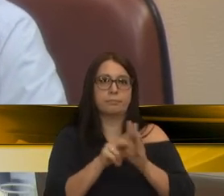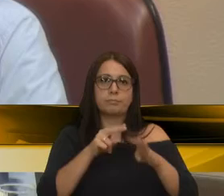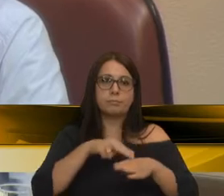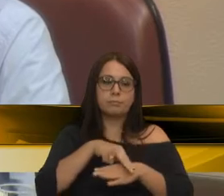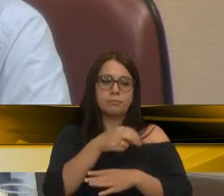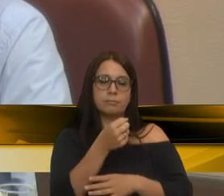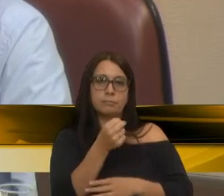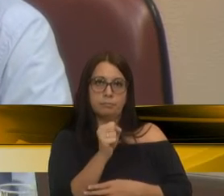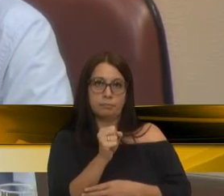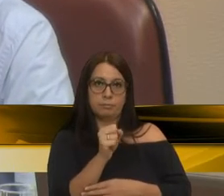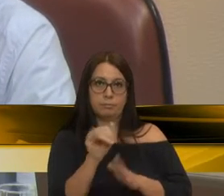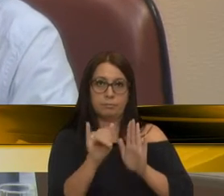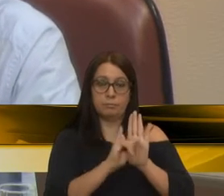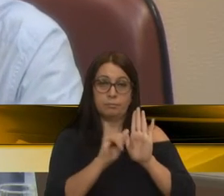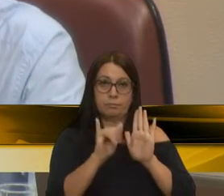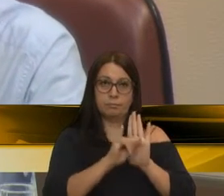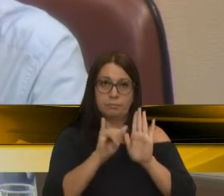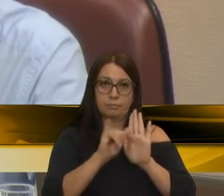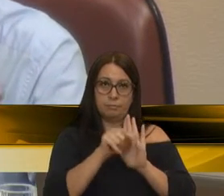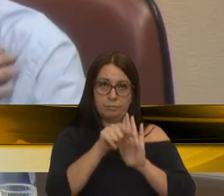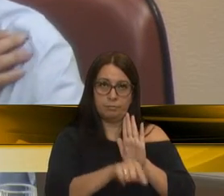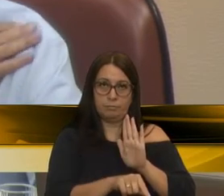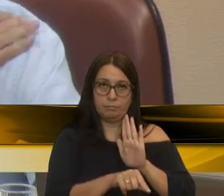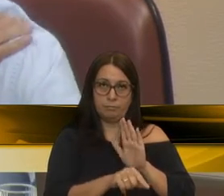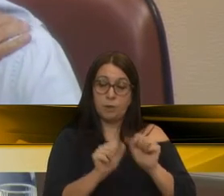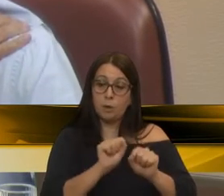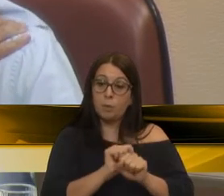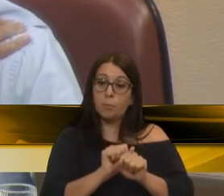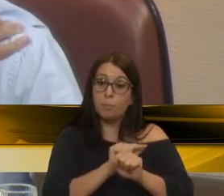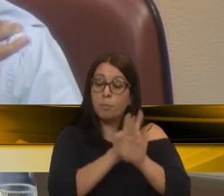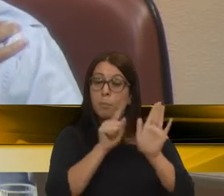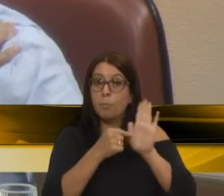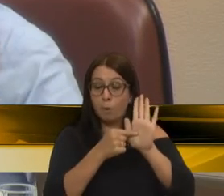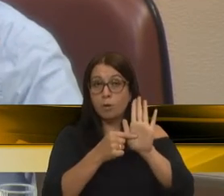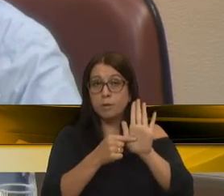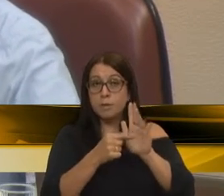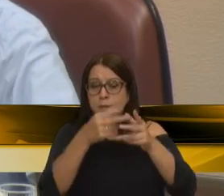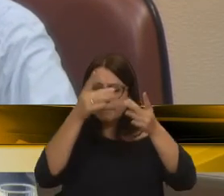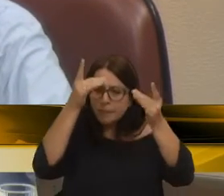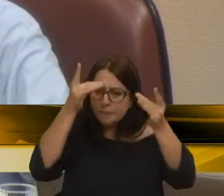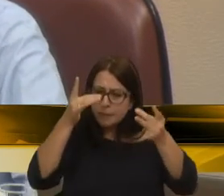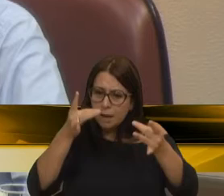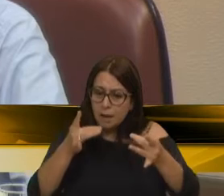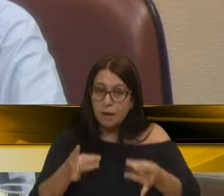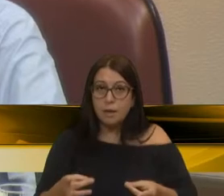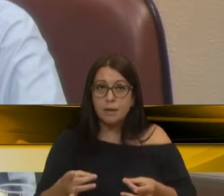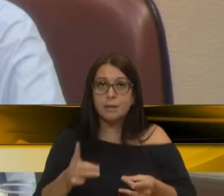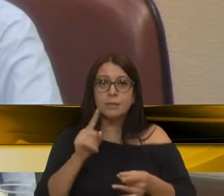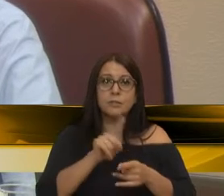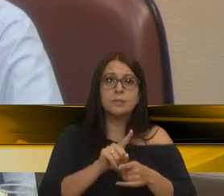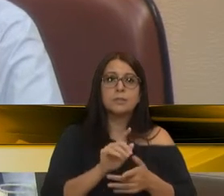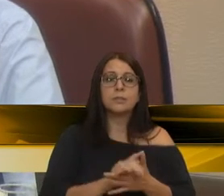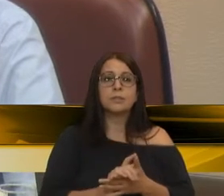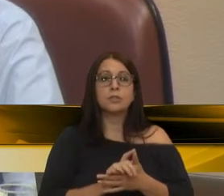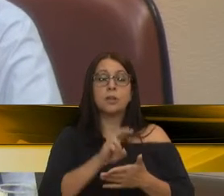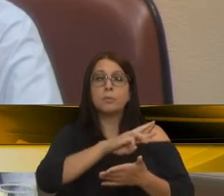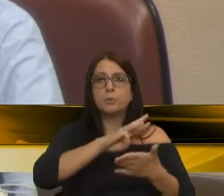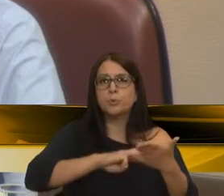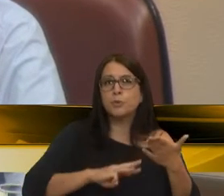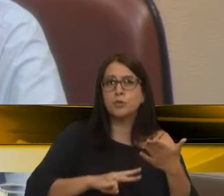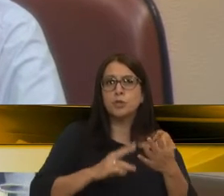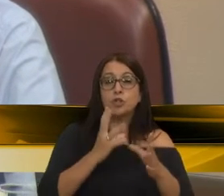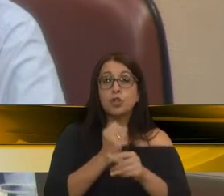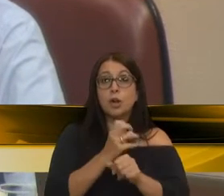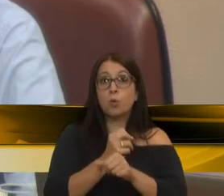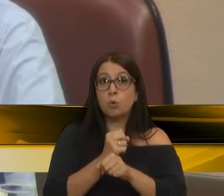oitavo do edital do certame esplanada às especificidades e minúcias da metodologia de cálculo